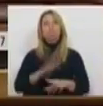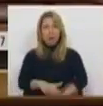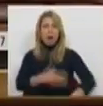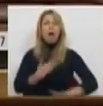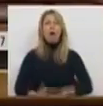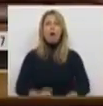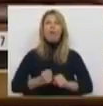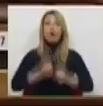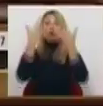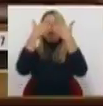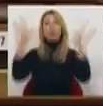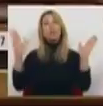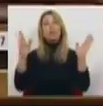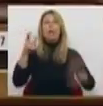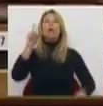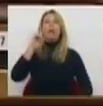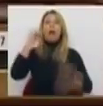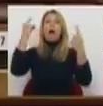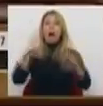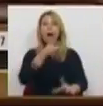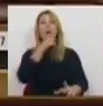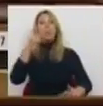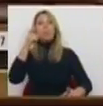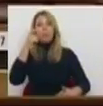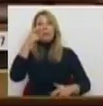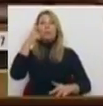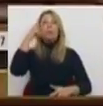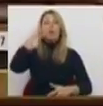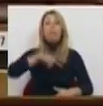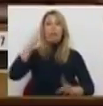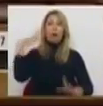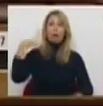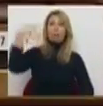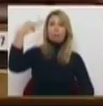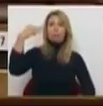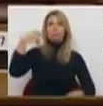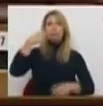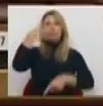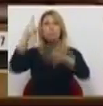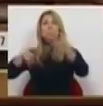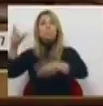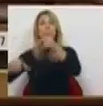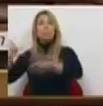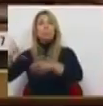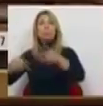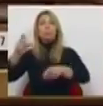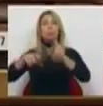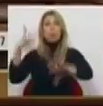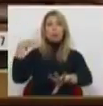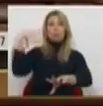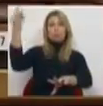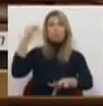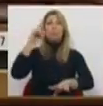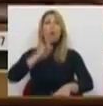e garantimos que há um compromisso dos eleitos, daqueles que têm cargos mandatados pelos eleitos, com o povo, com os cidadãos e